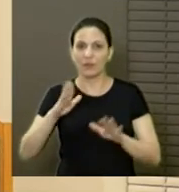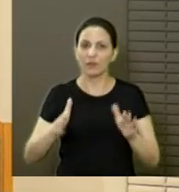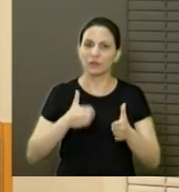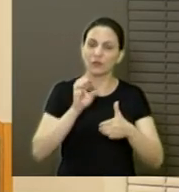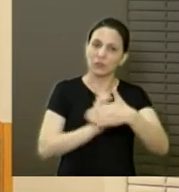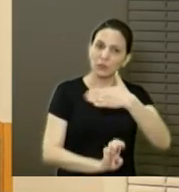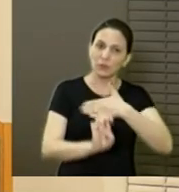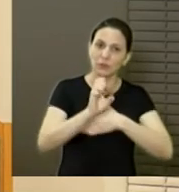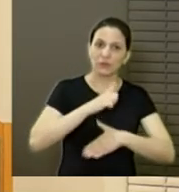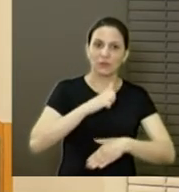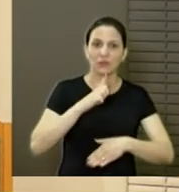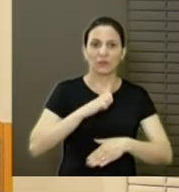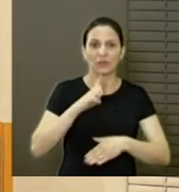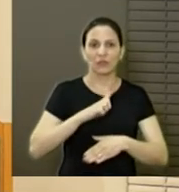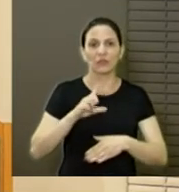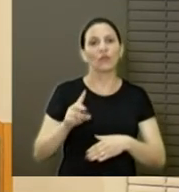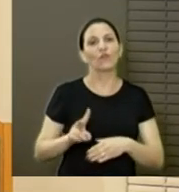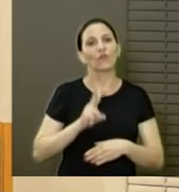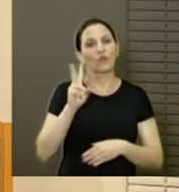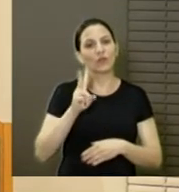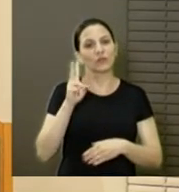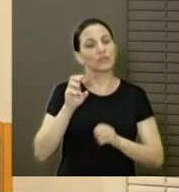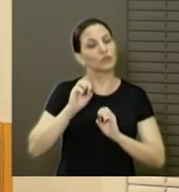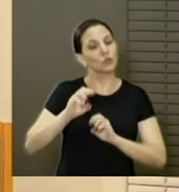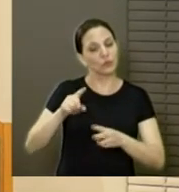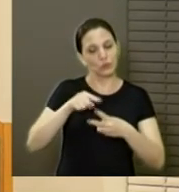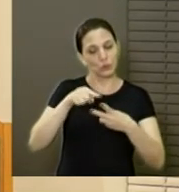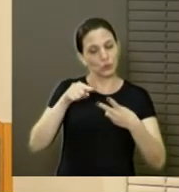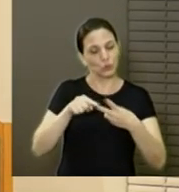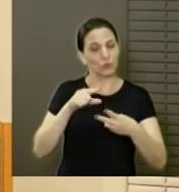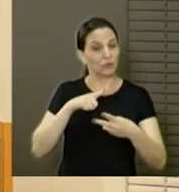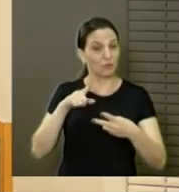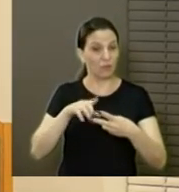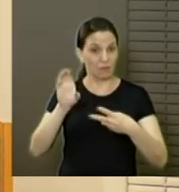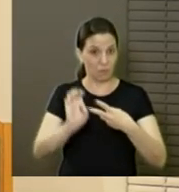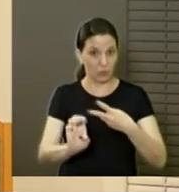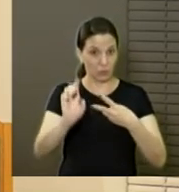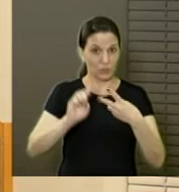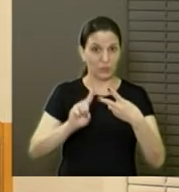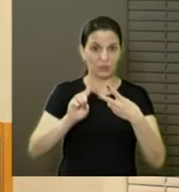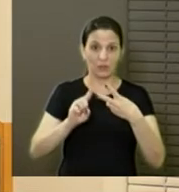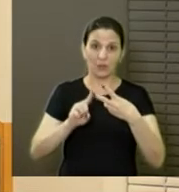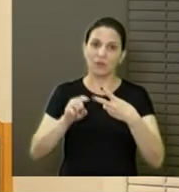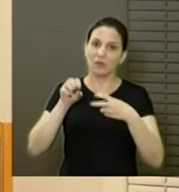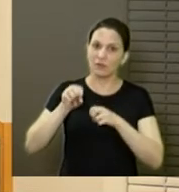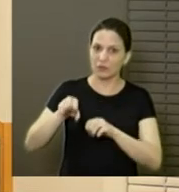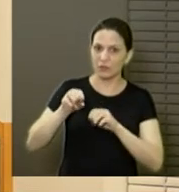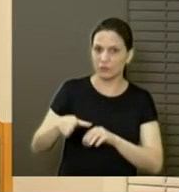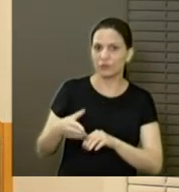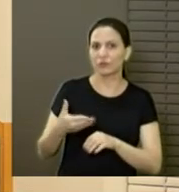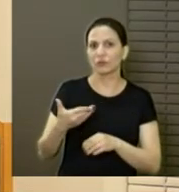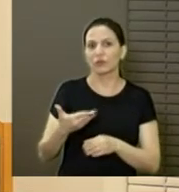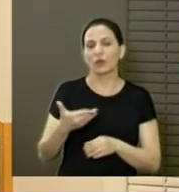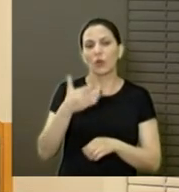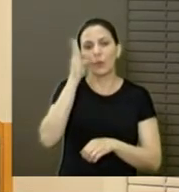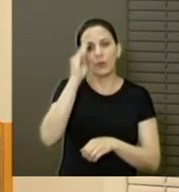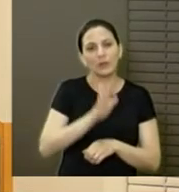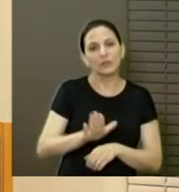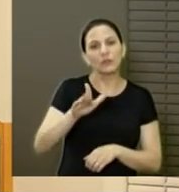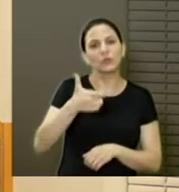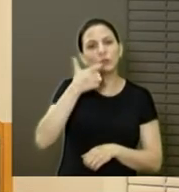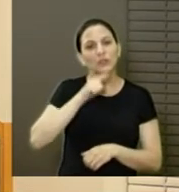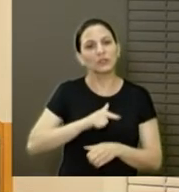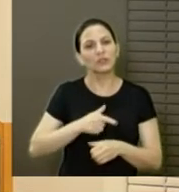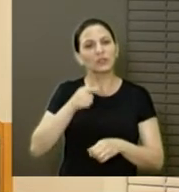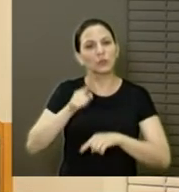ao empreendedorismo e valorização da educação. Para ele, o Brasil só recuperará o mercado perdido quando investir